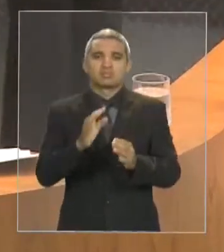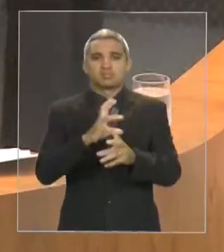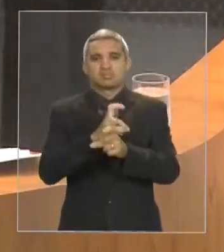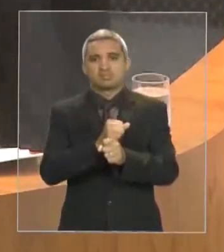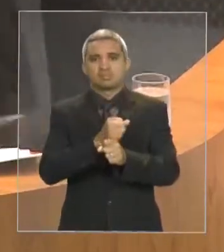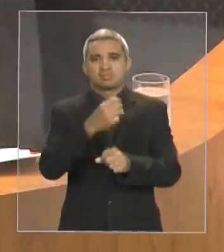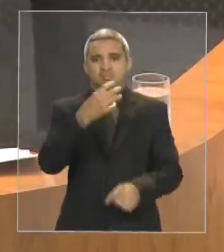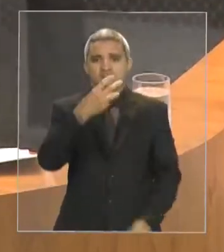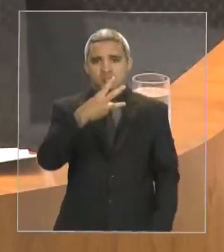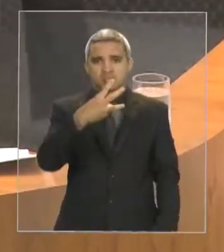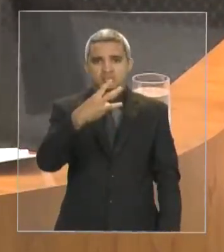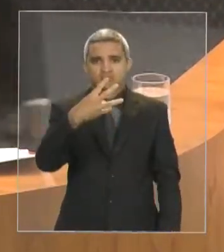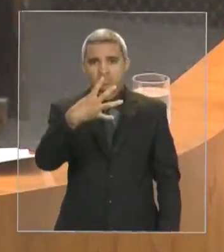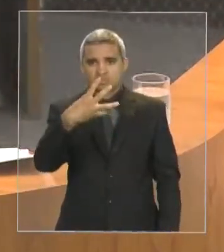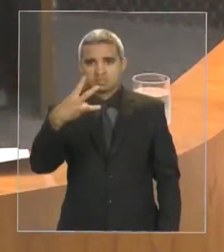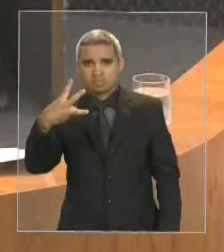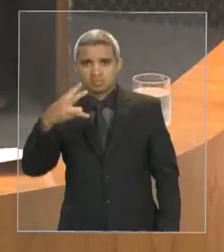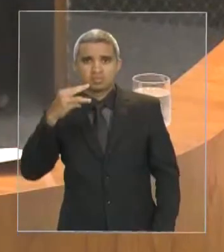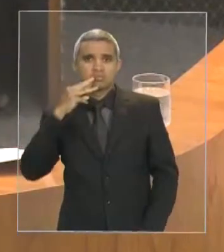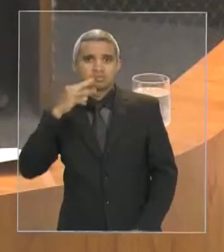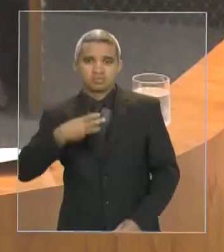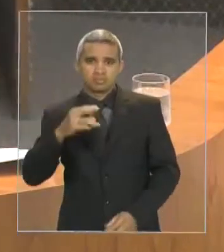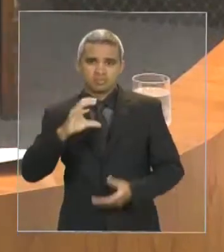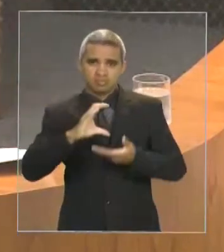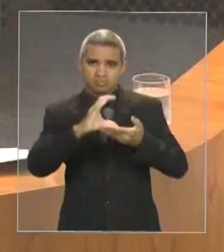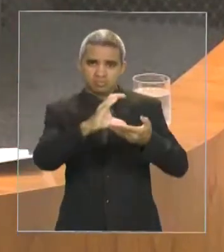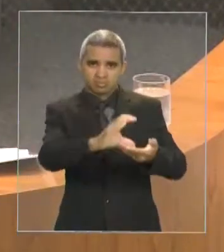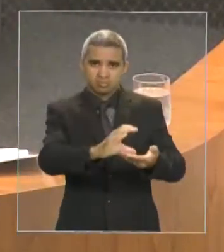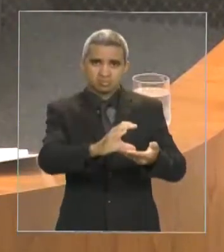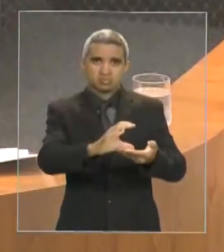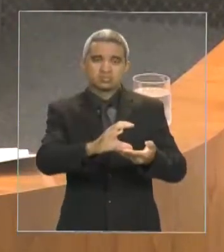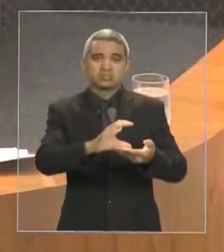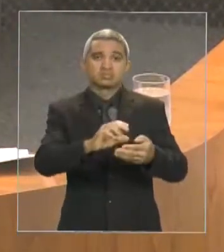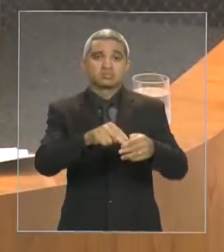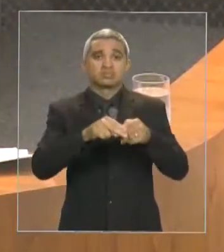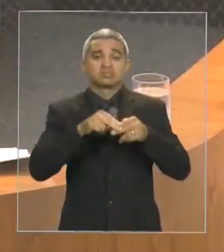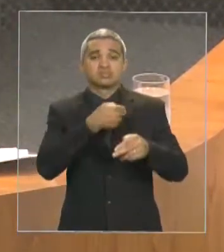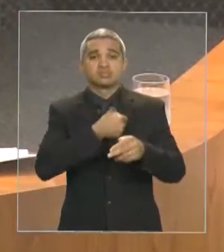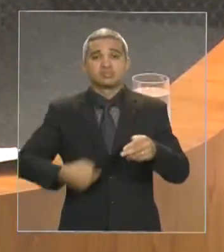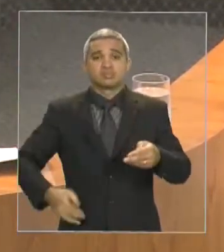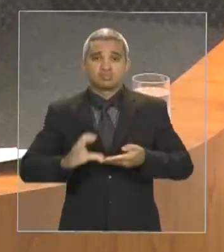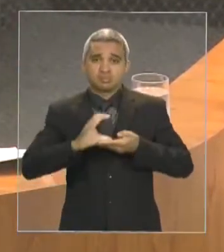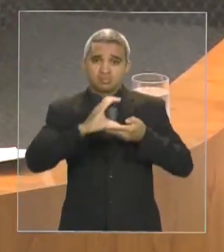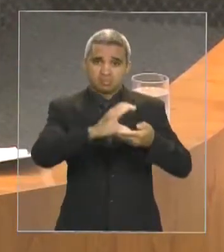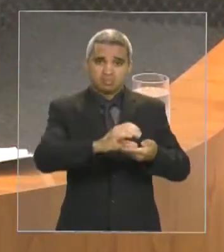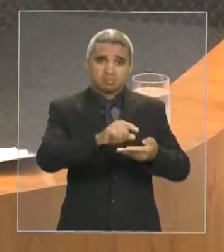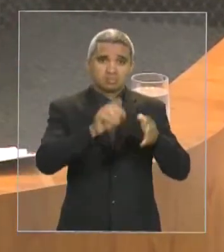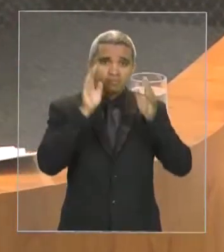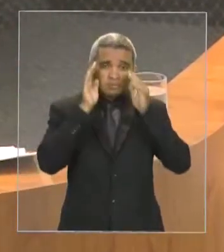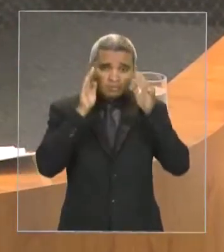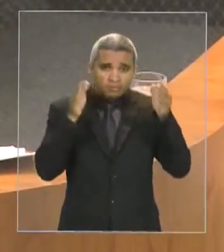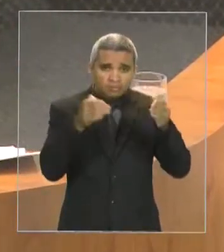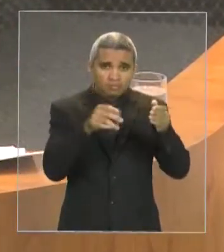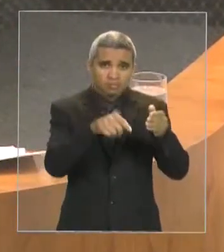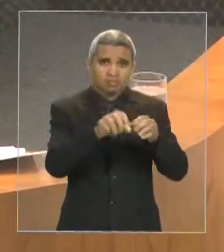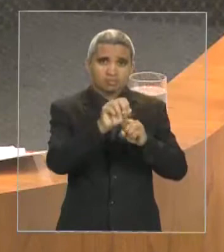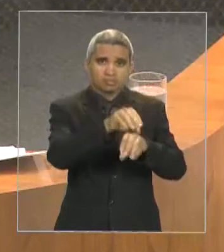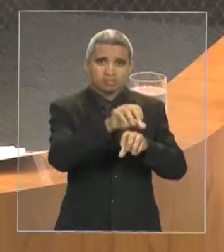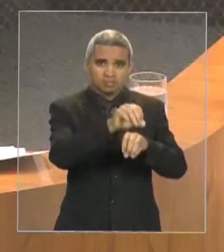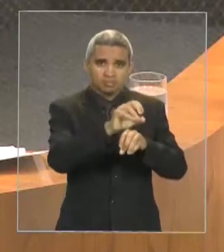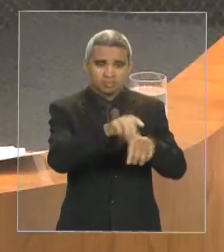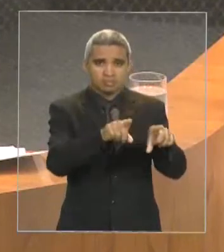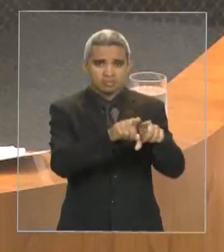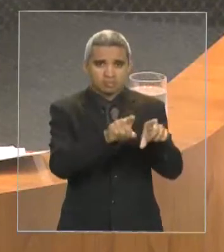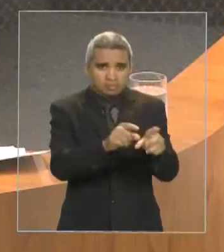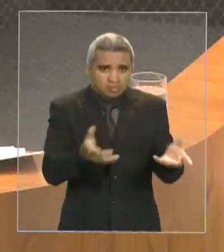reais. Esses investimentos foram realizados pensando na qualidade principalmente do ensino e da aprendizagem, para que o professor tenha um espaço adequado